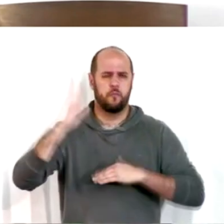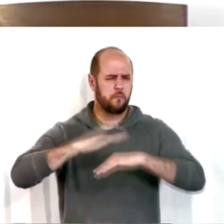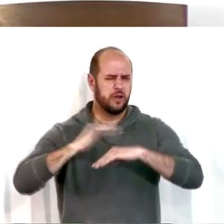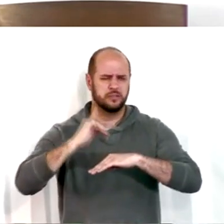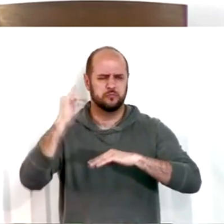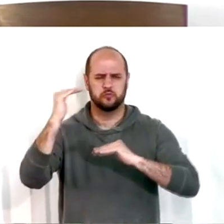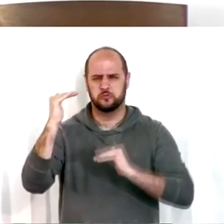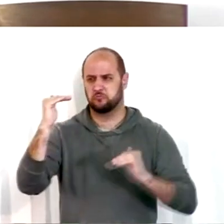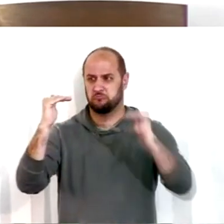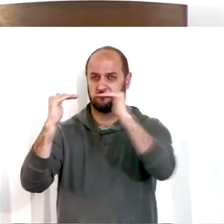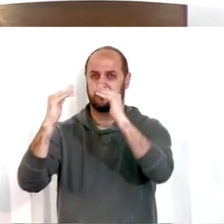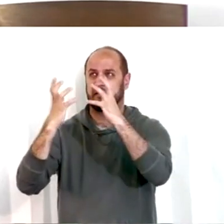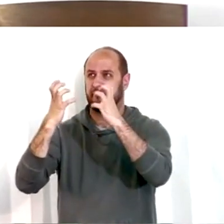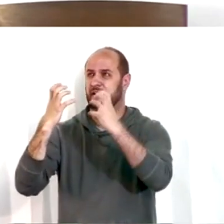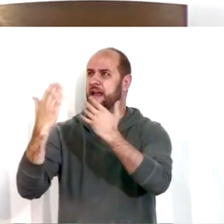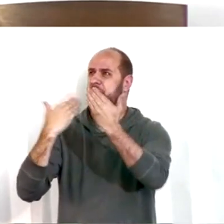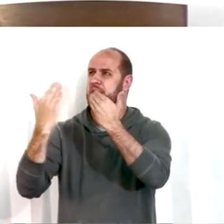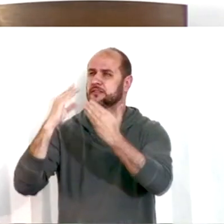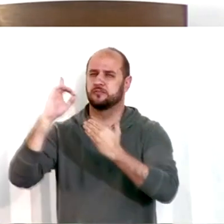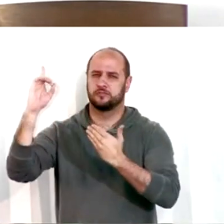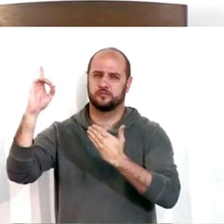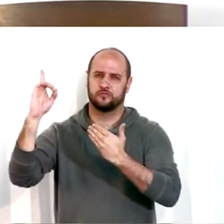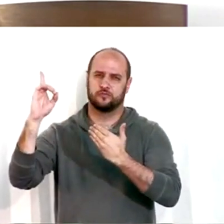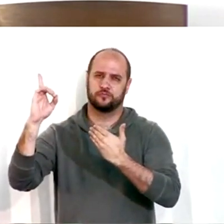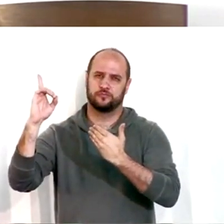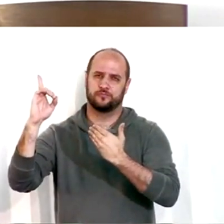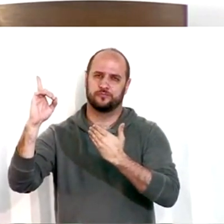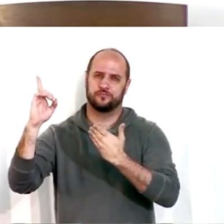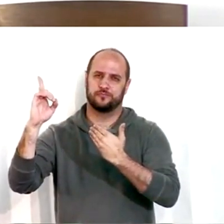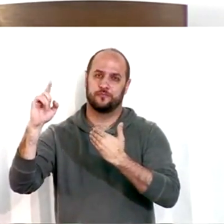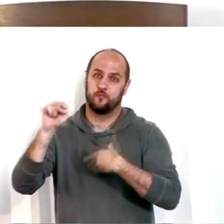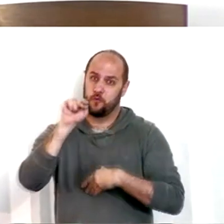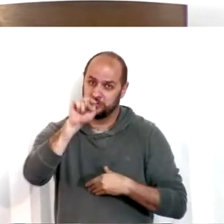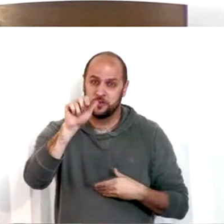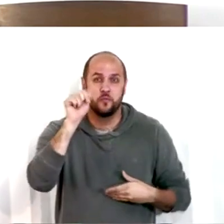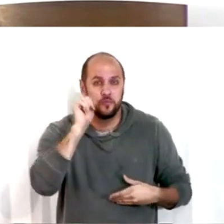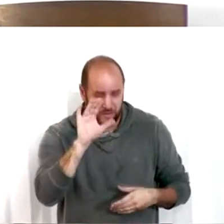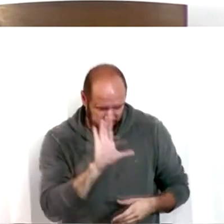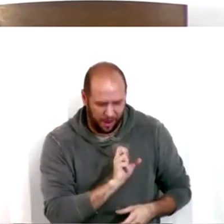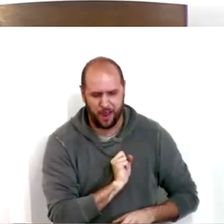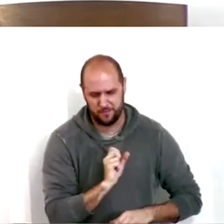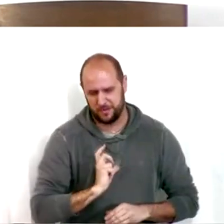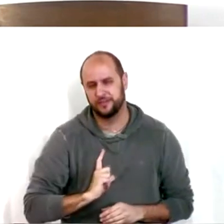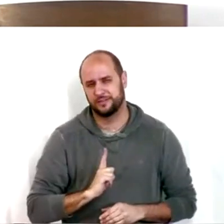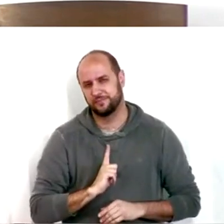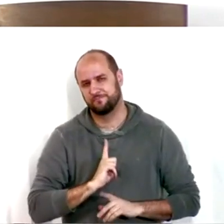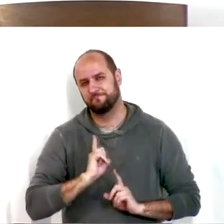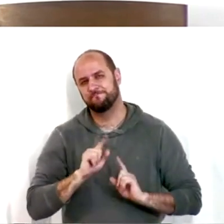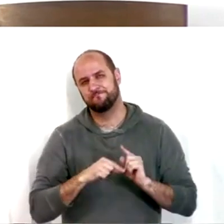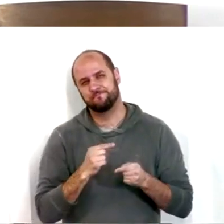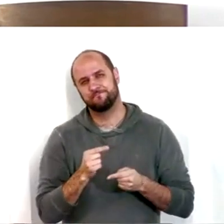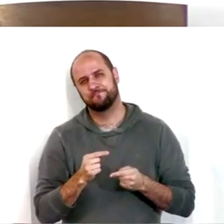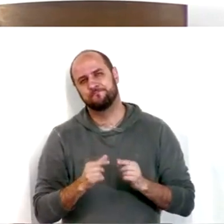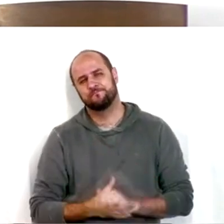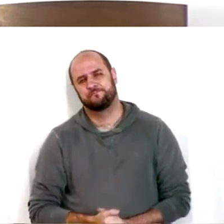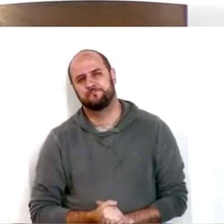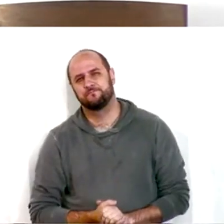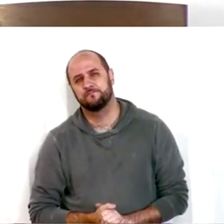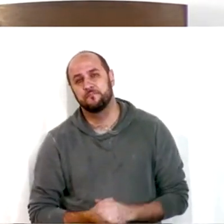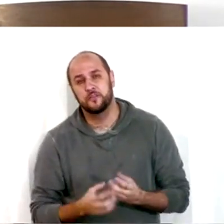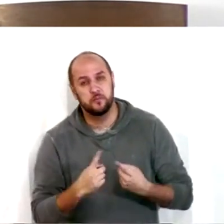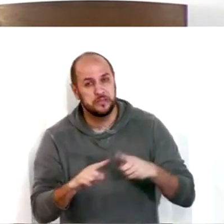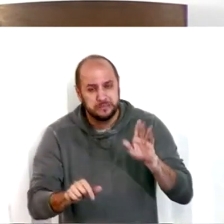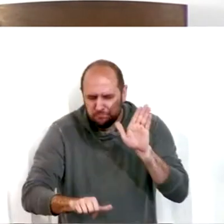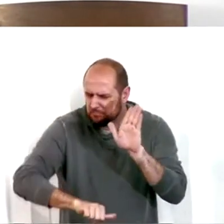homem. E você será amada por este homem. Por este homem. Mas antes